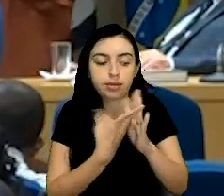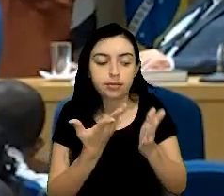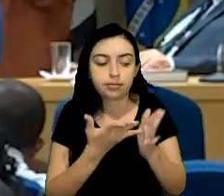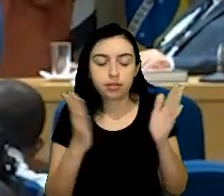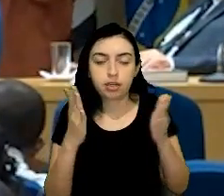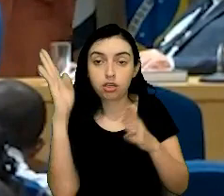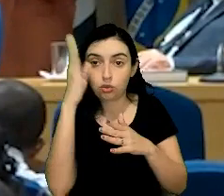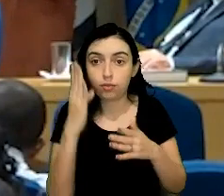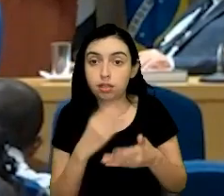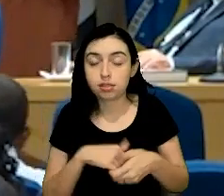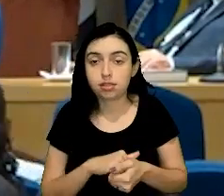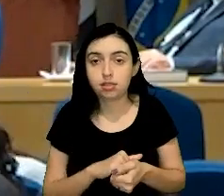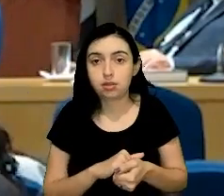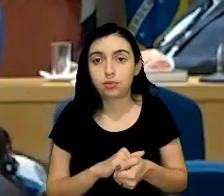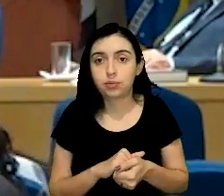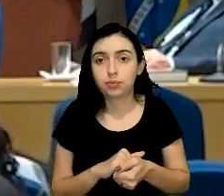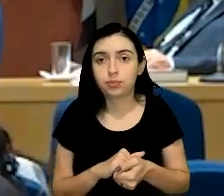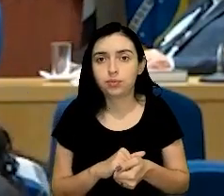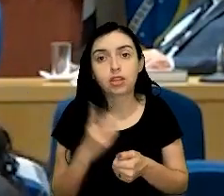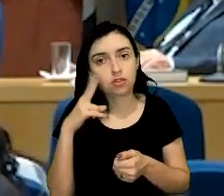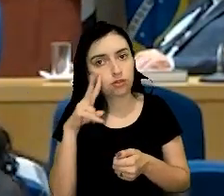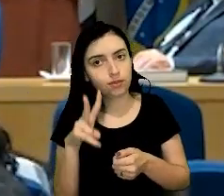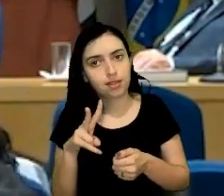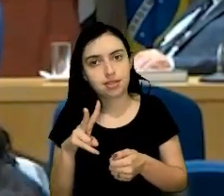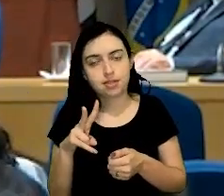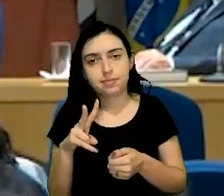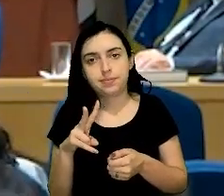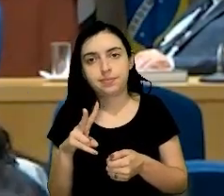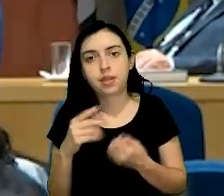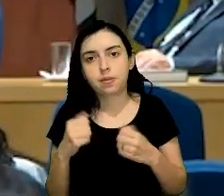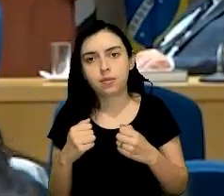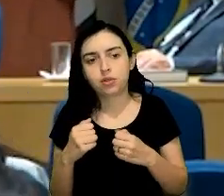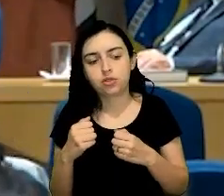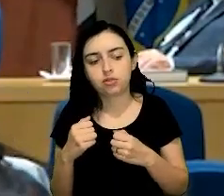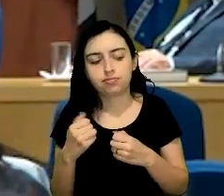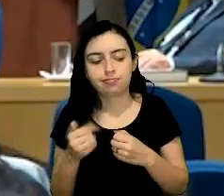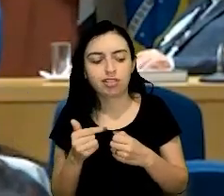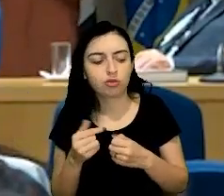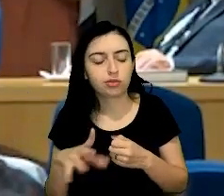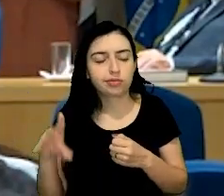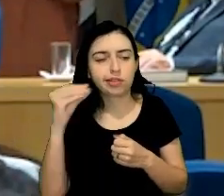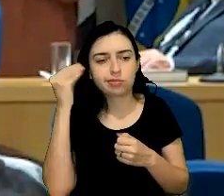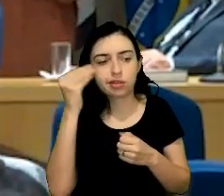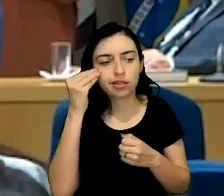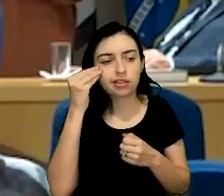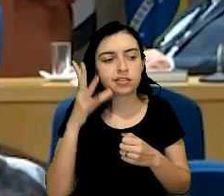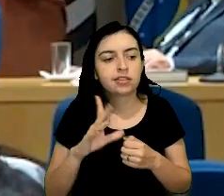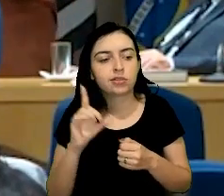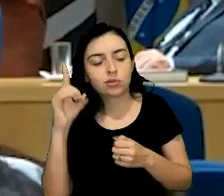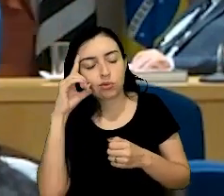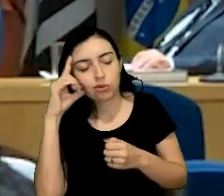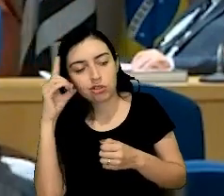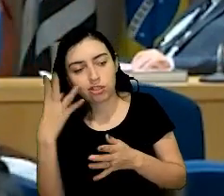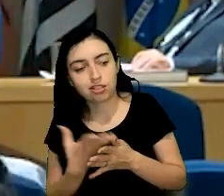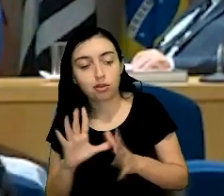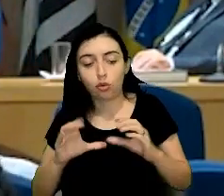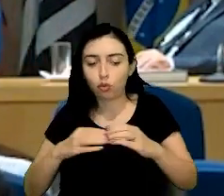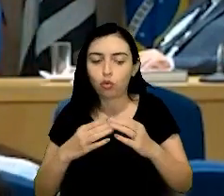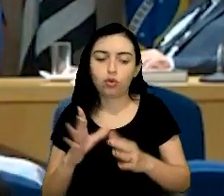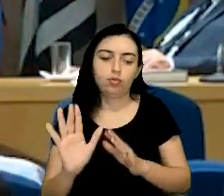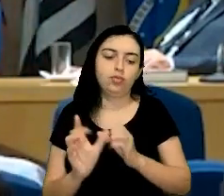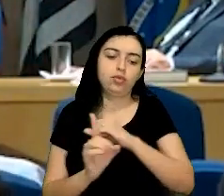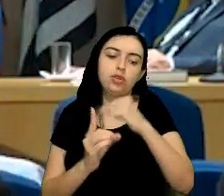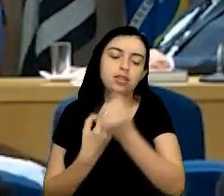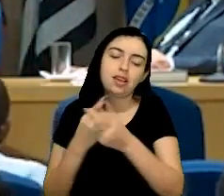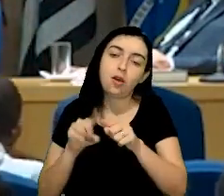Então, vejam, pode ser que não esteja no nosso cotidiano, porque não é o nosso grupo social. Né? Mas, olha,